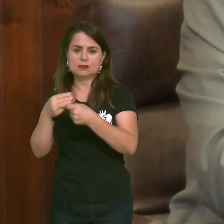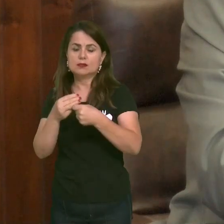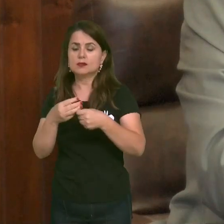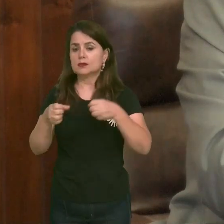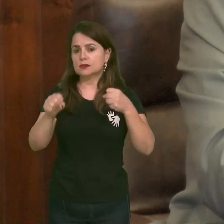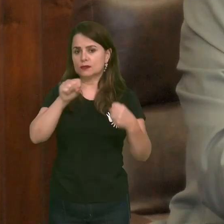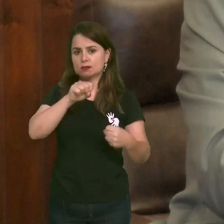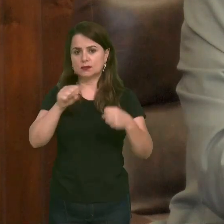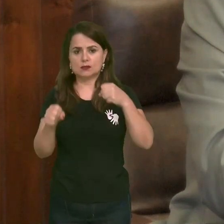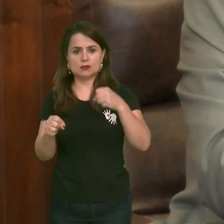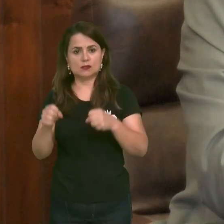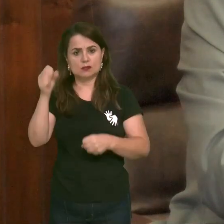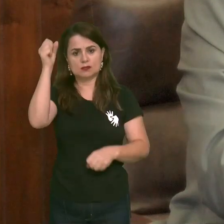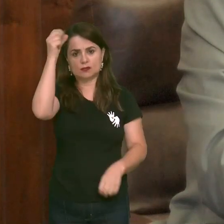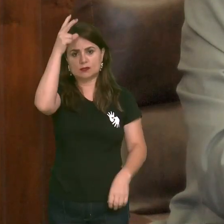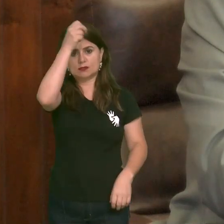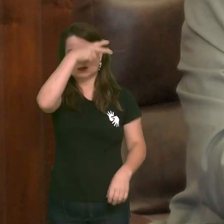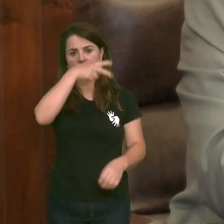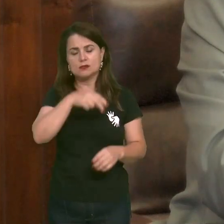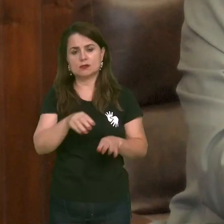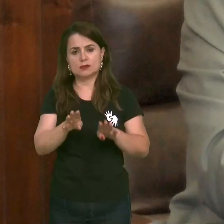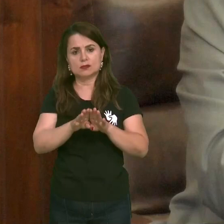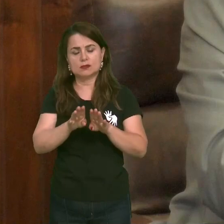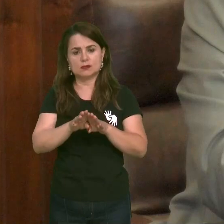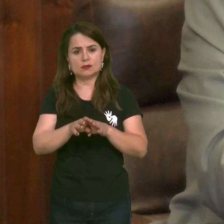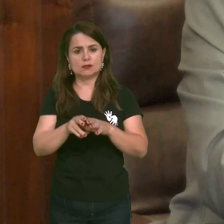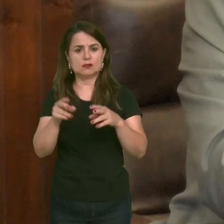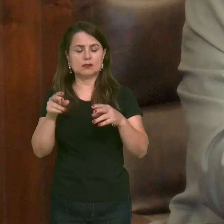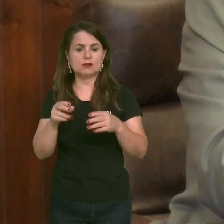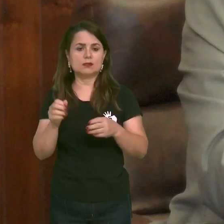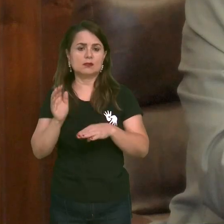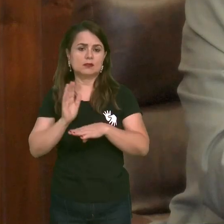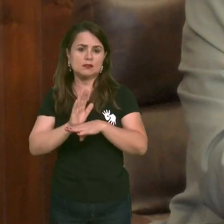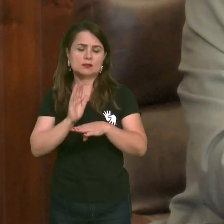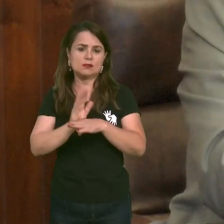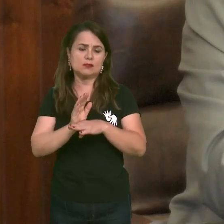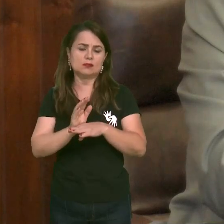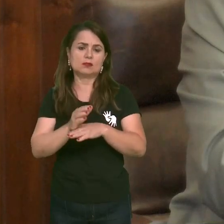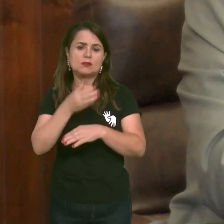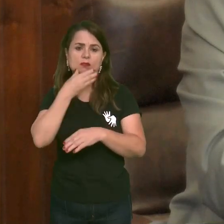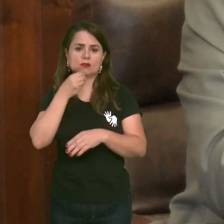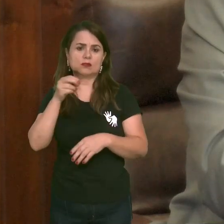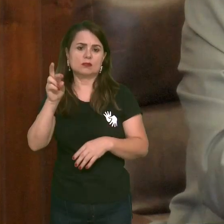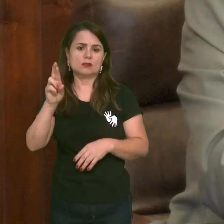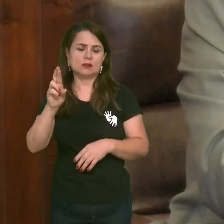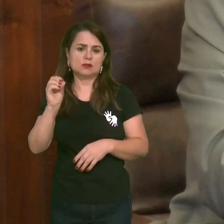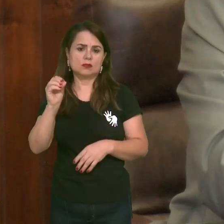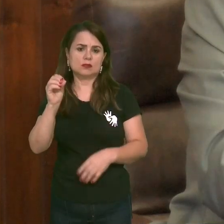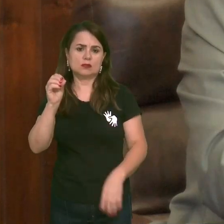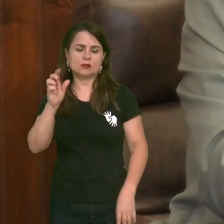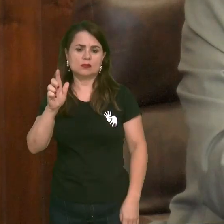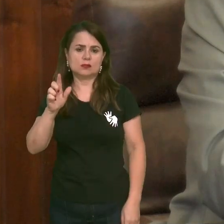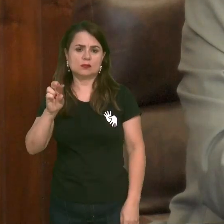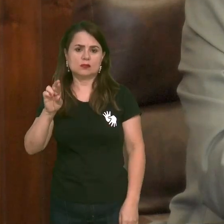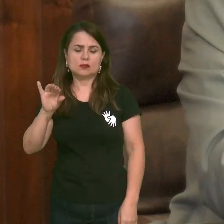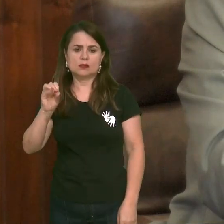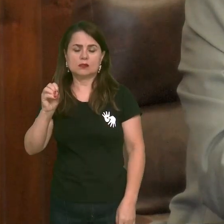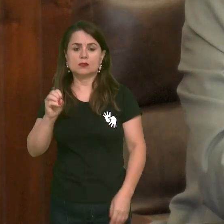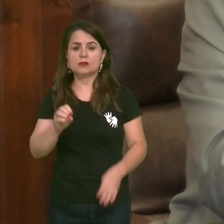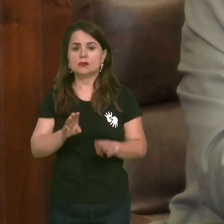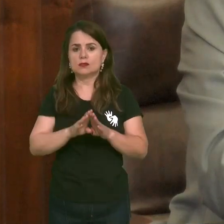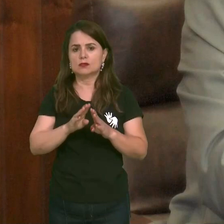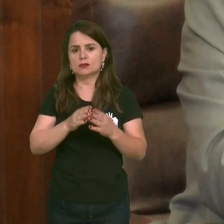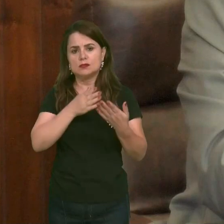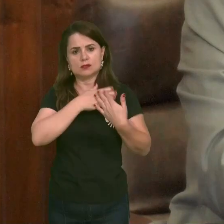acompanhante de vereador Rogério Alexandre da Graça adiantamento milionário 750 responsável de lentamente José Carlos da Silva